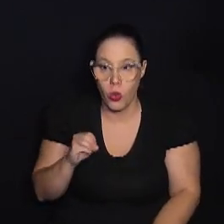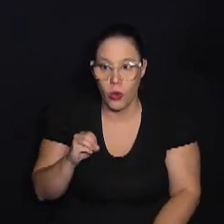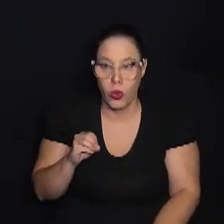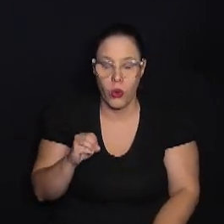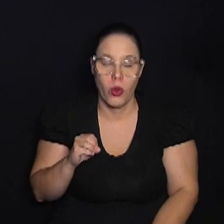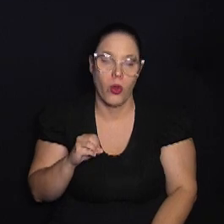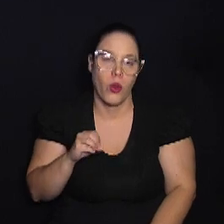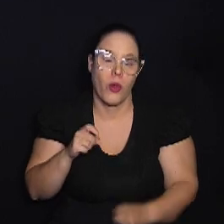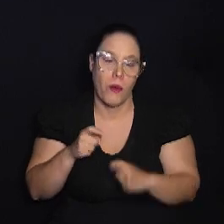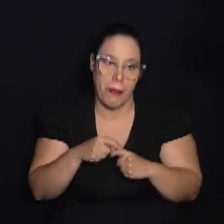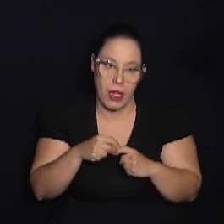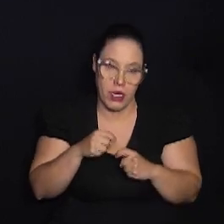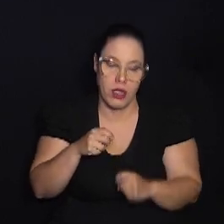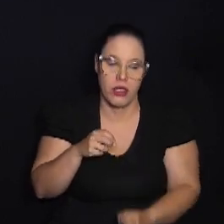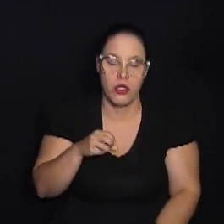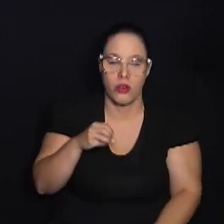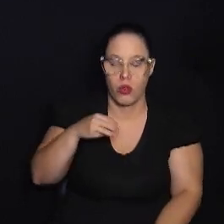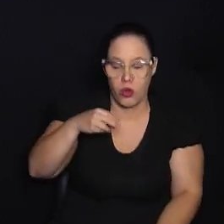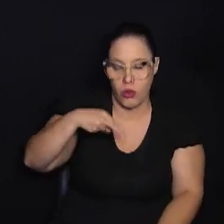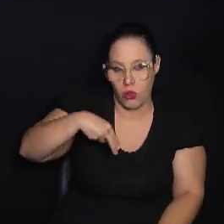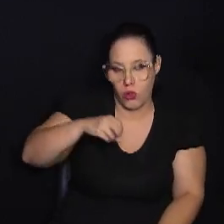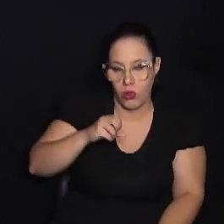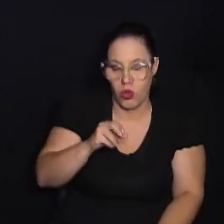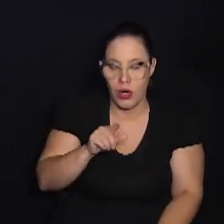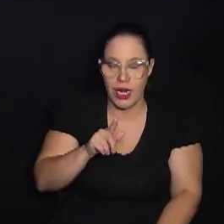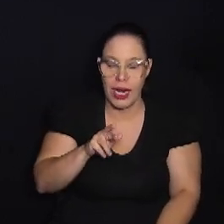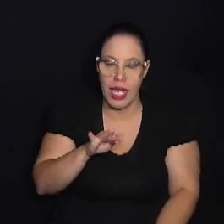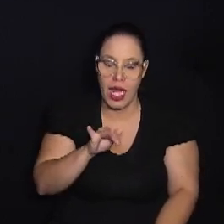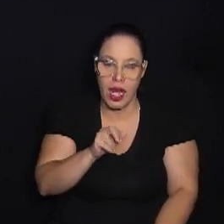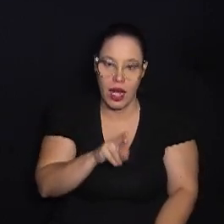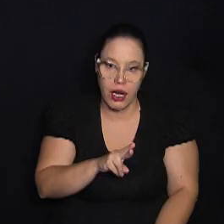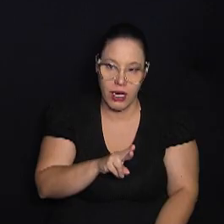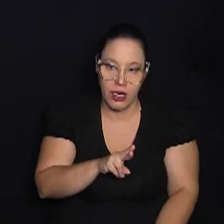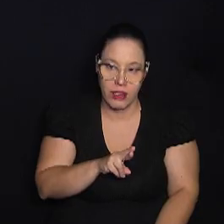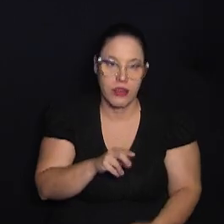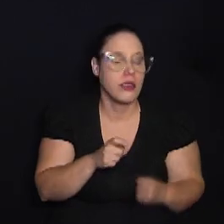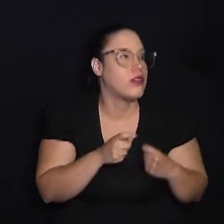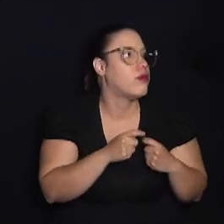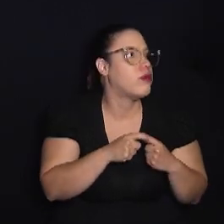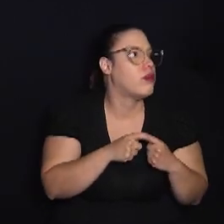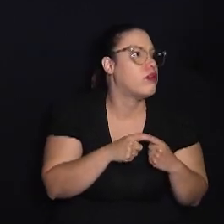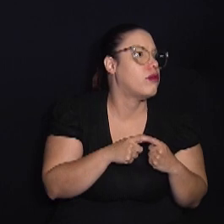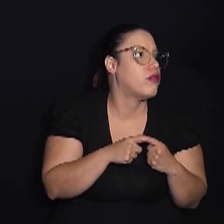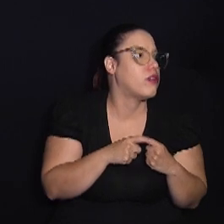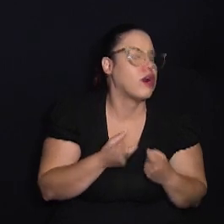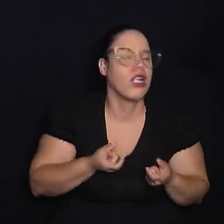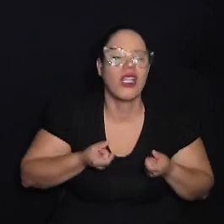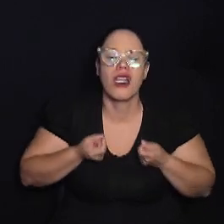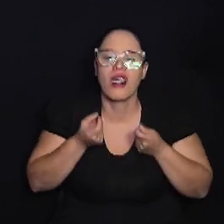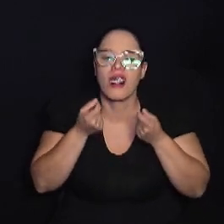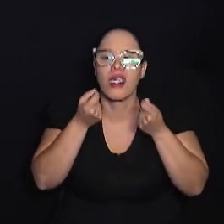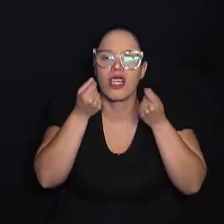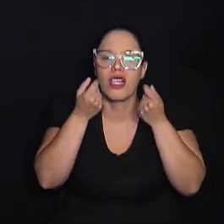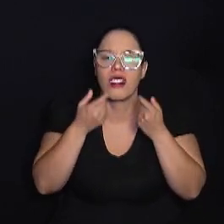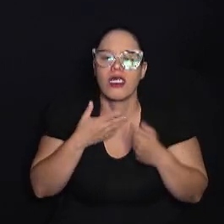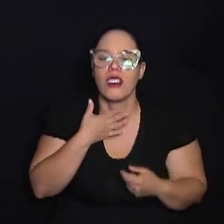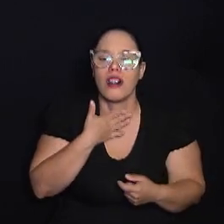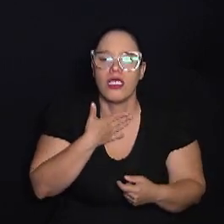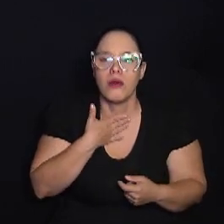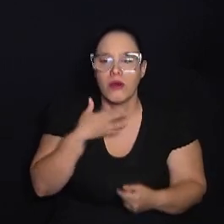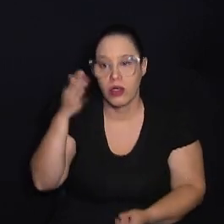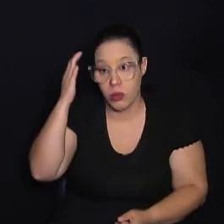mais conforto e melhor reabilitação do paciente. Agora, doutora, esse câncer de cabeça e pescoço, a